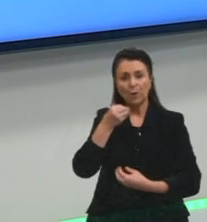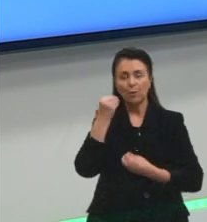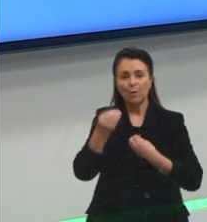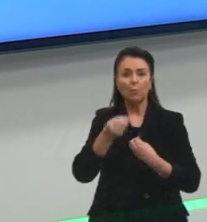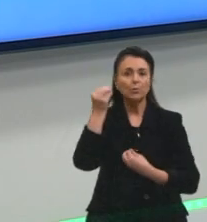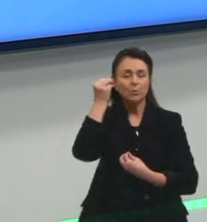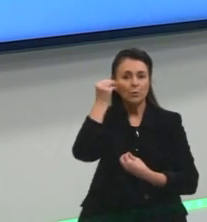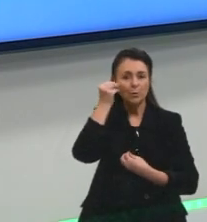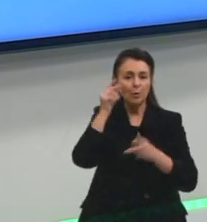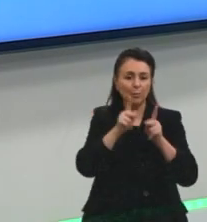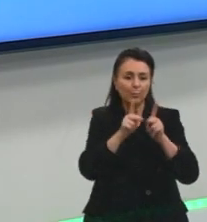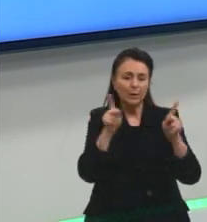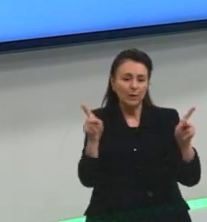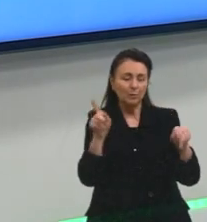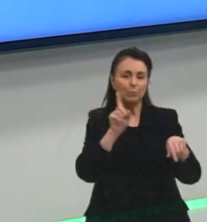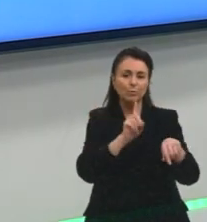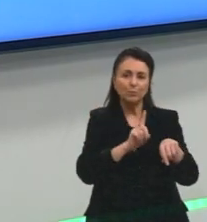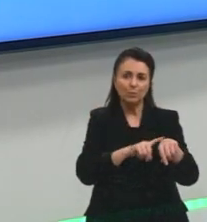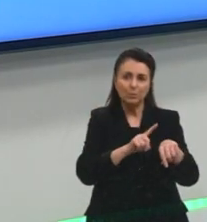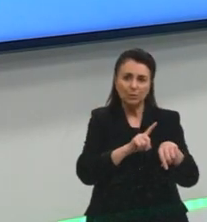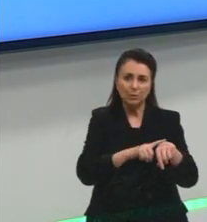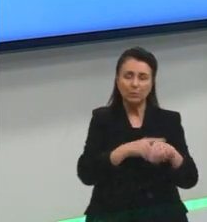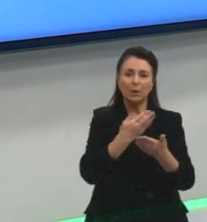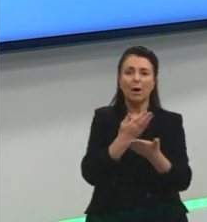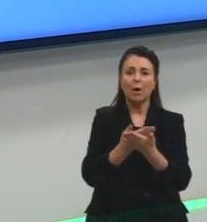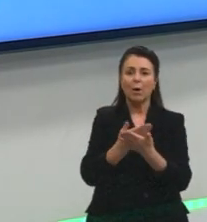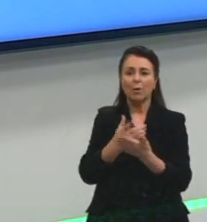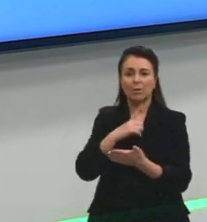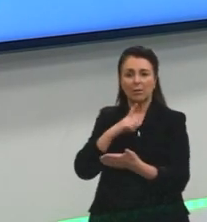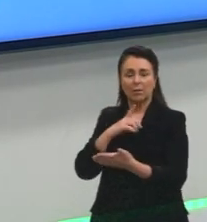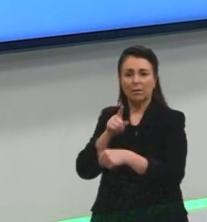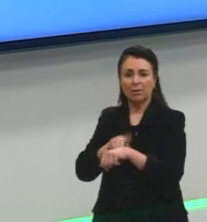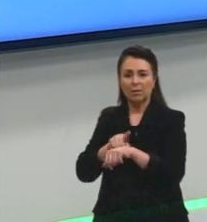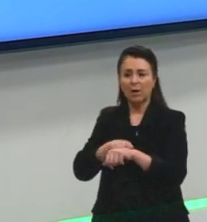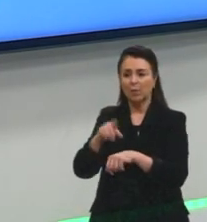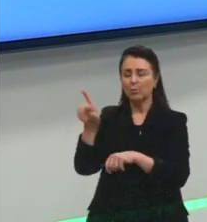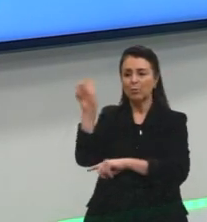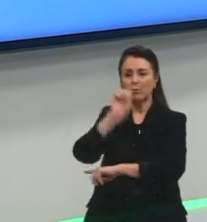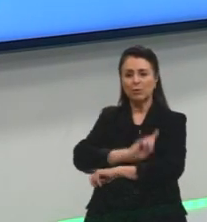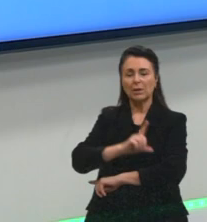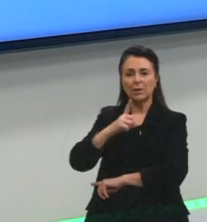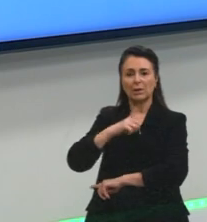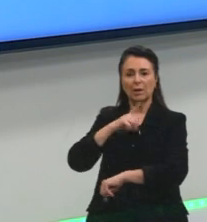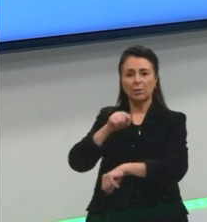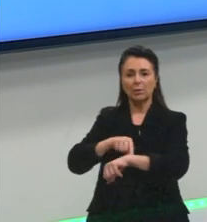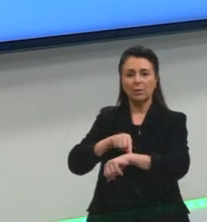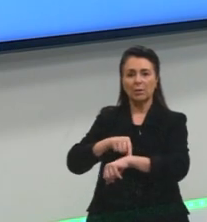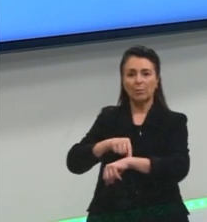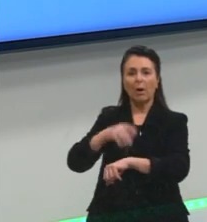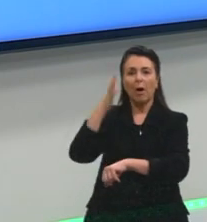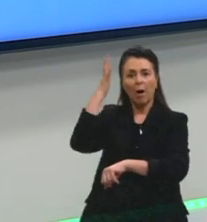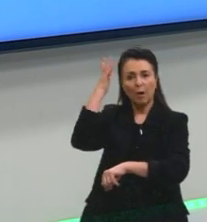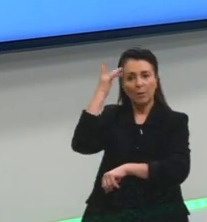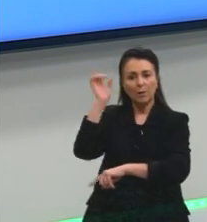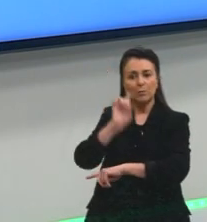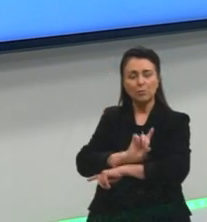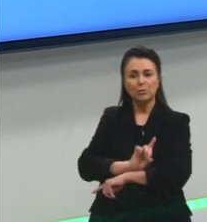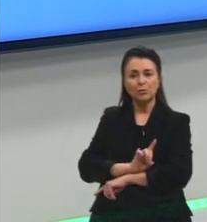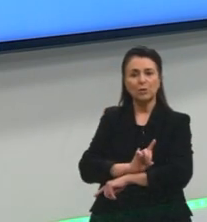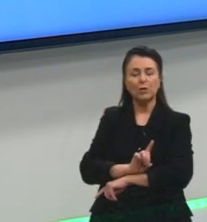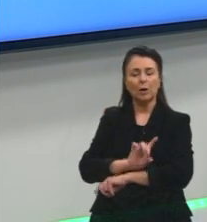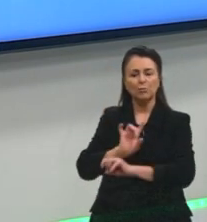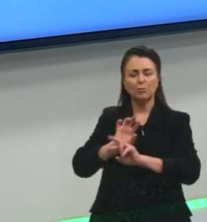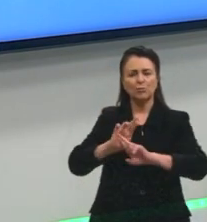medida em períodos períodos de tempo a nossa aula tem tempo nosso dia tem um tempo amanhã eu começo um novo dia uma nova chance